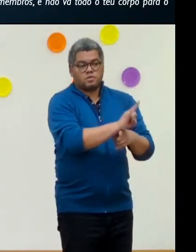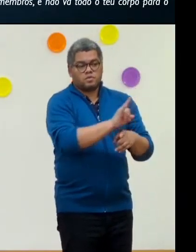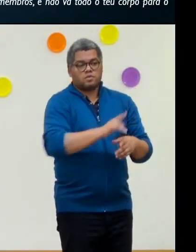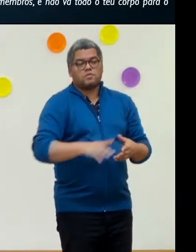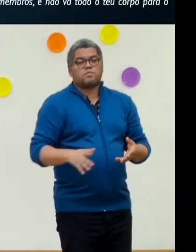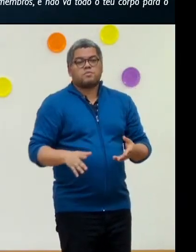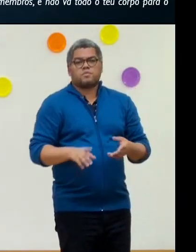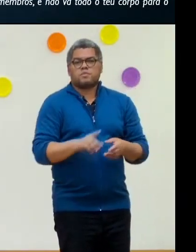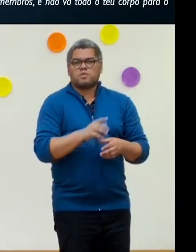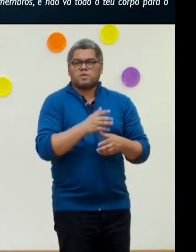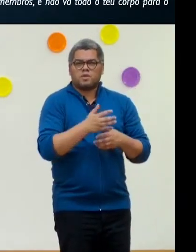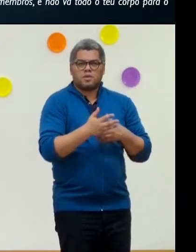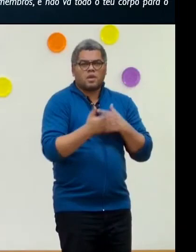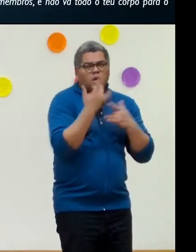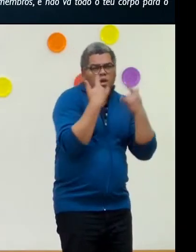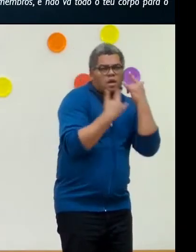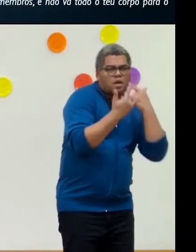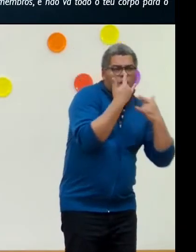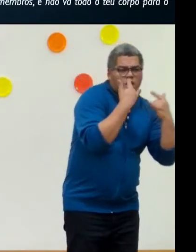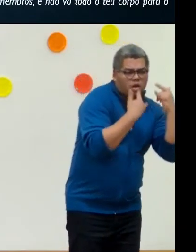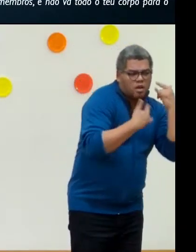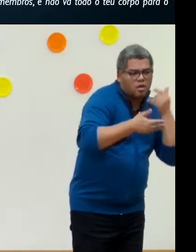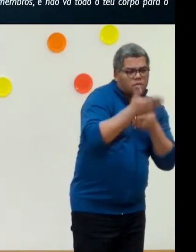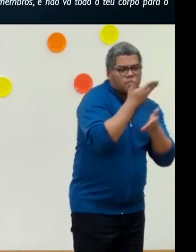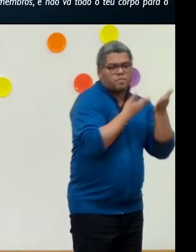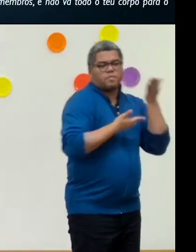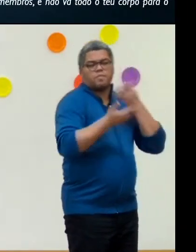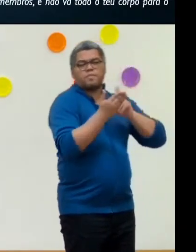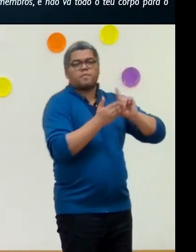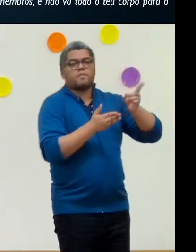Não brinque, não flerte com tentação, pessoal. Você vai cair.